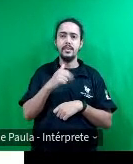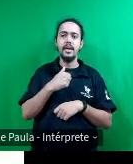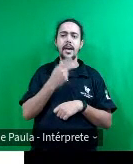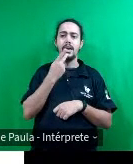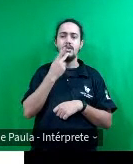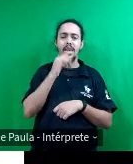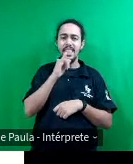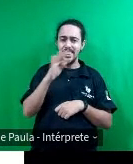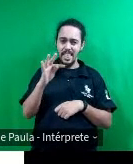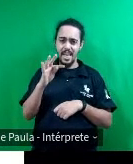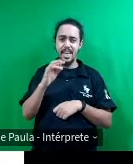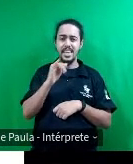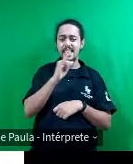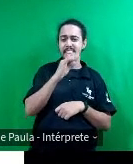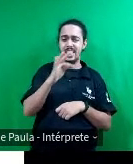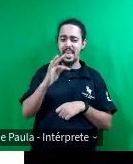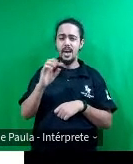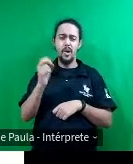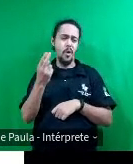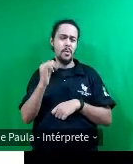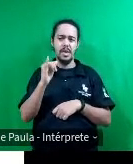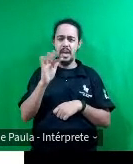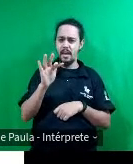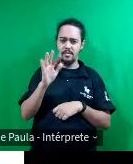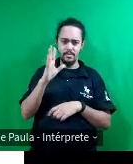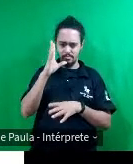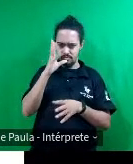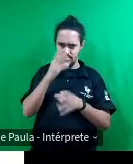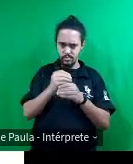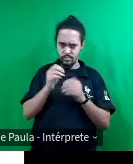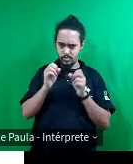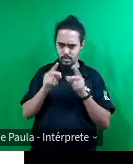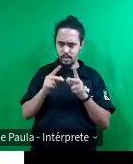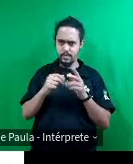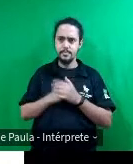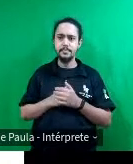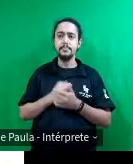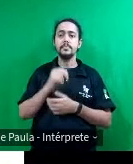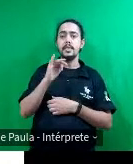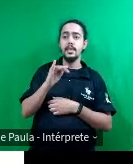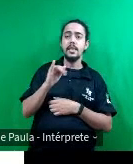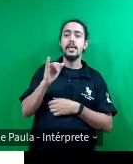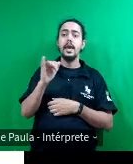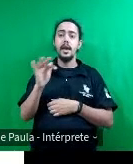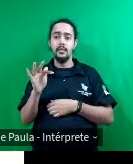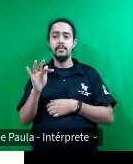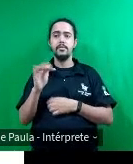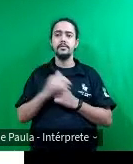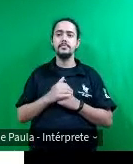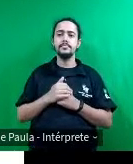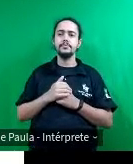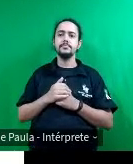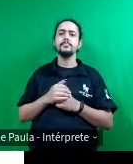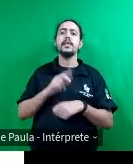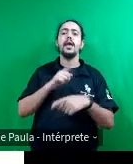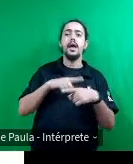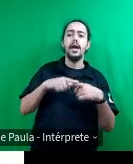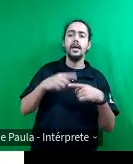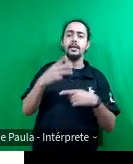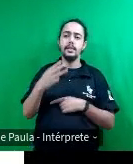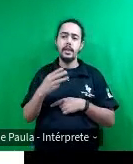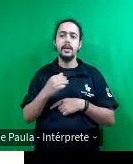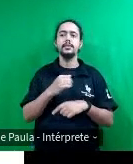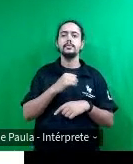tá? Que é 2,5. R2 vezes IF, a queda de tensão no resistor 3, R3 vezes IF no